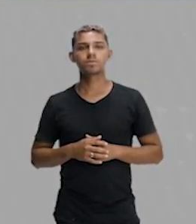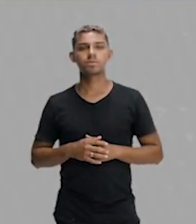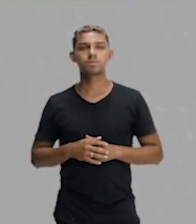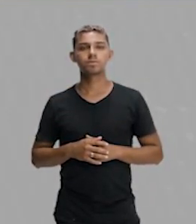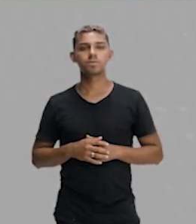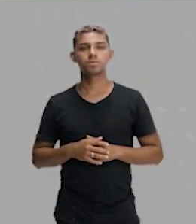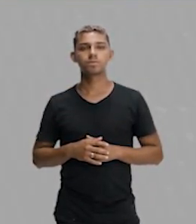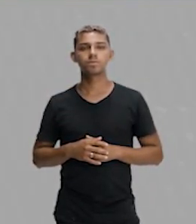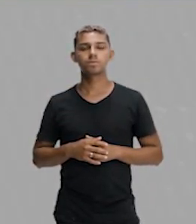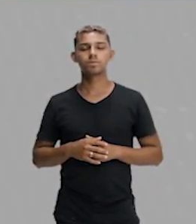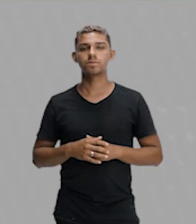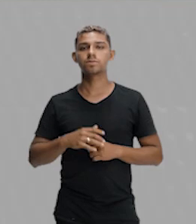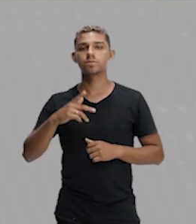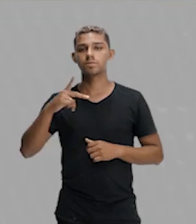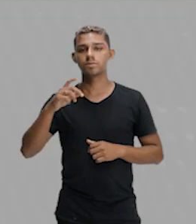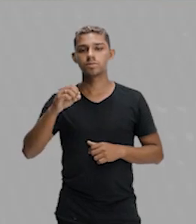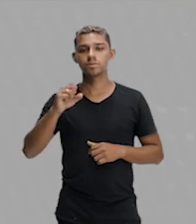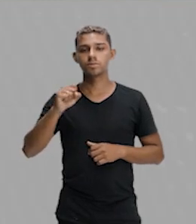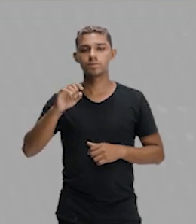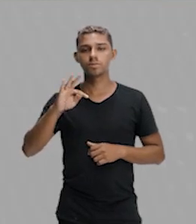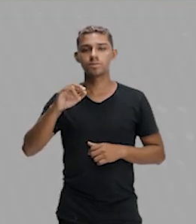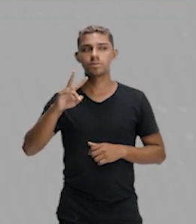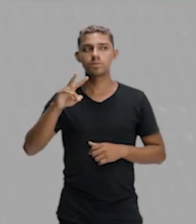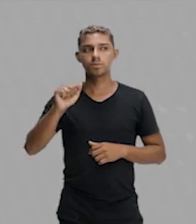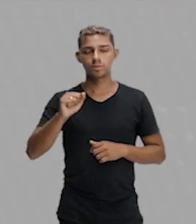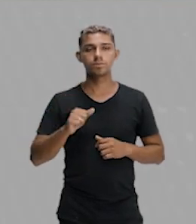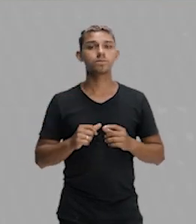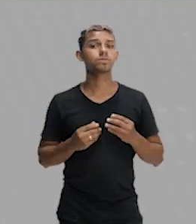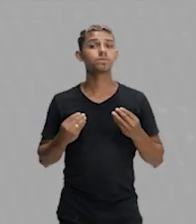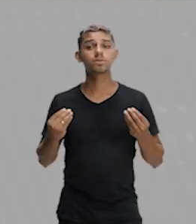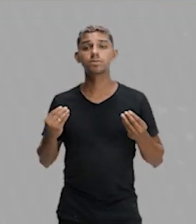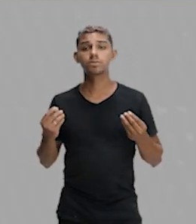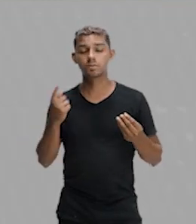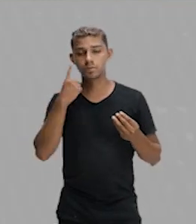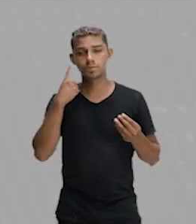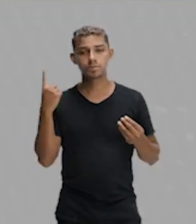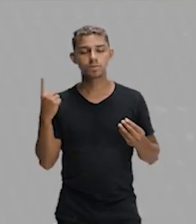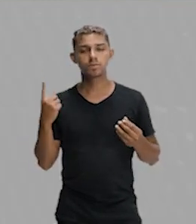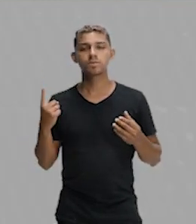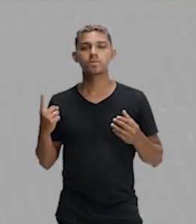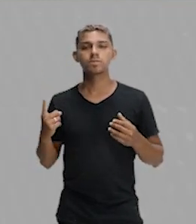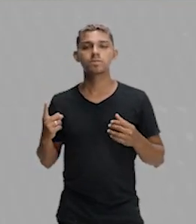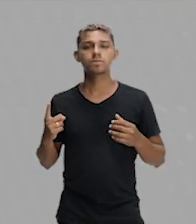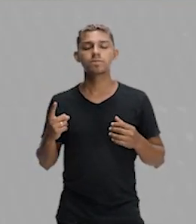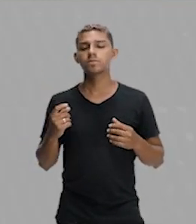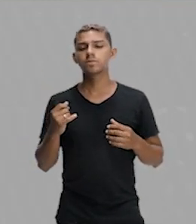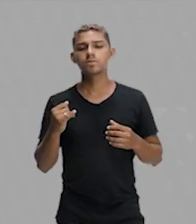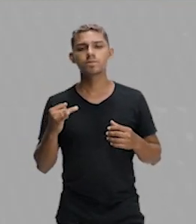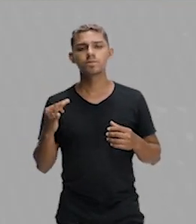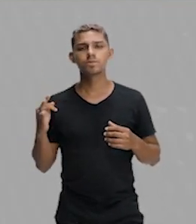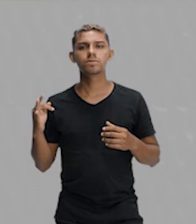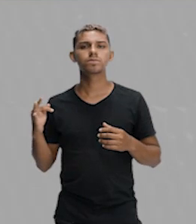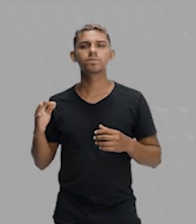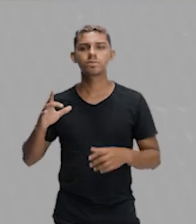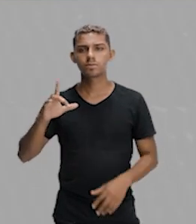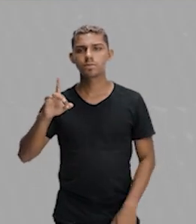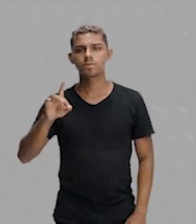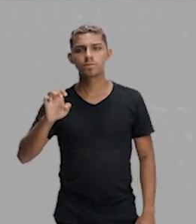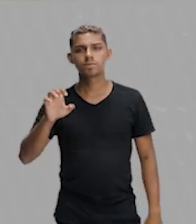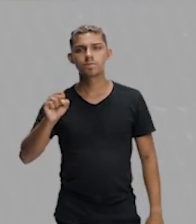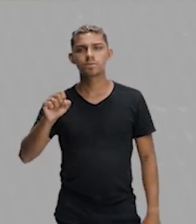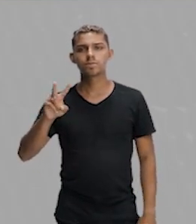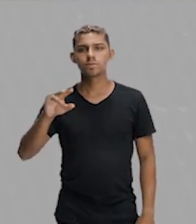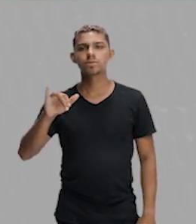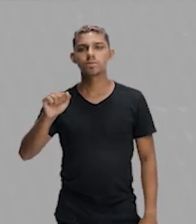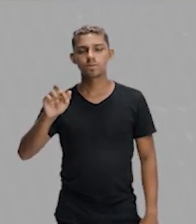da positiva. Tá ok? Quem vai dizer o quanto que ele vai desviar? Vai ser a quantidade de carga elétrica